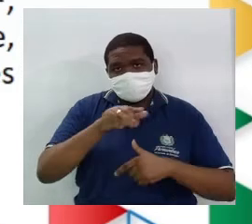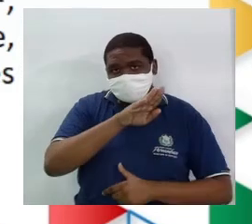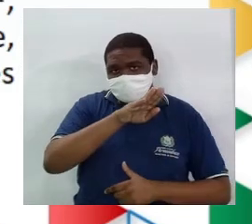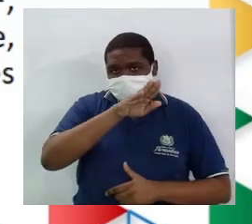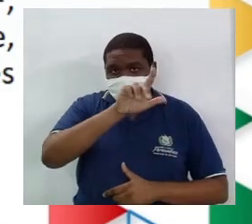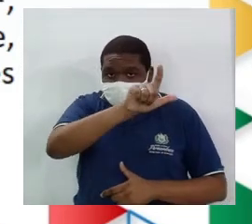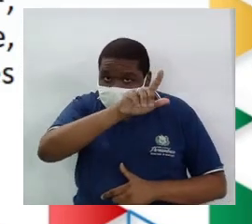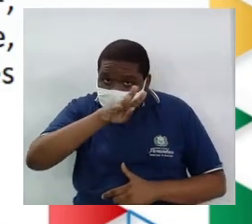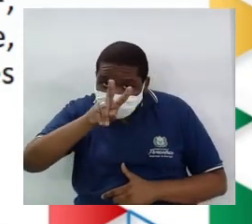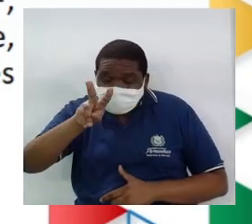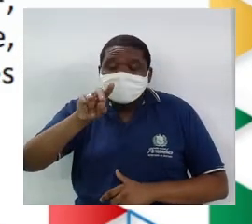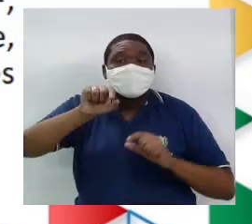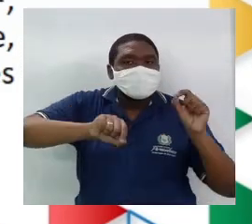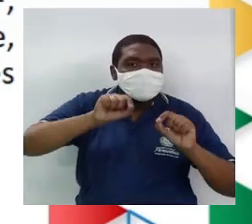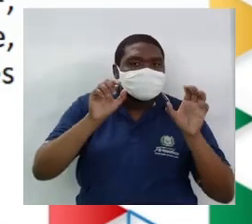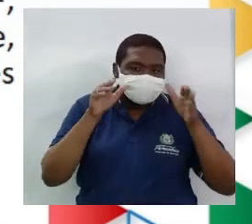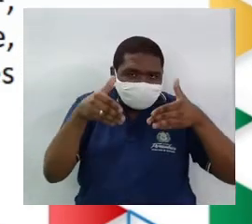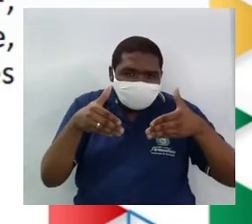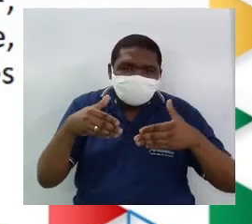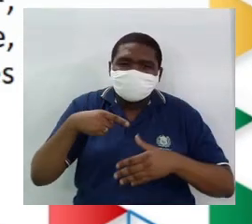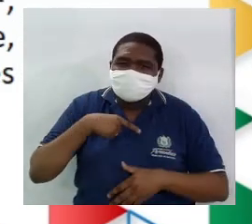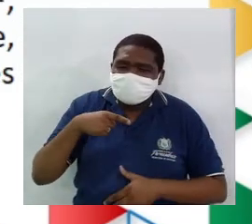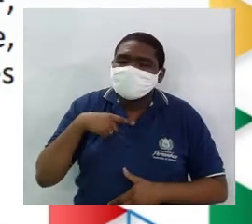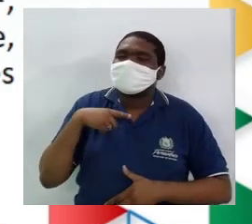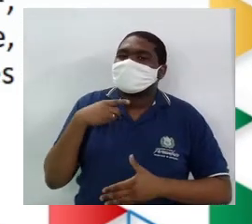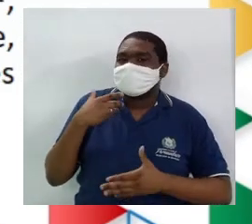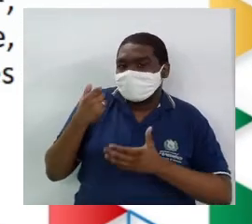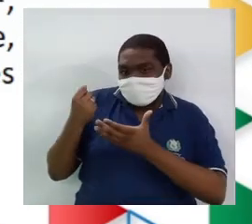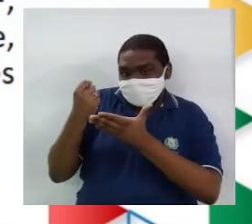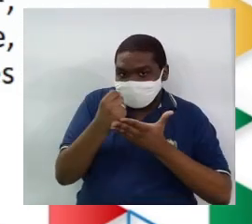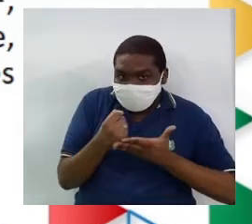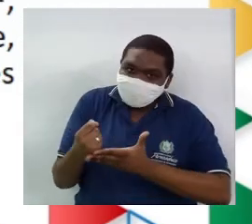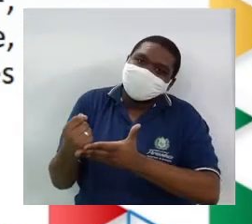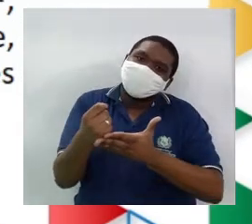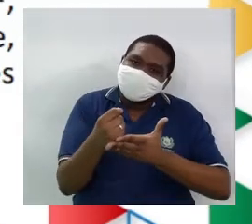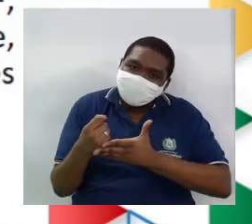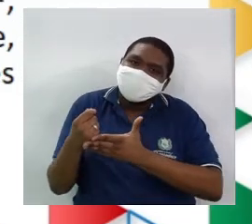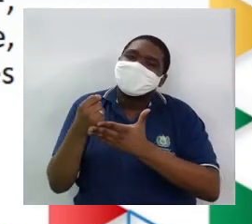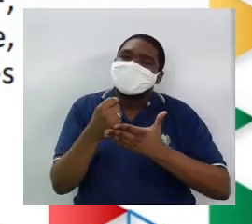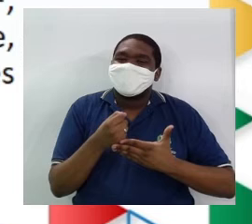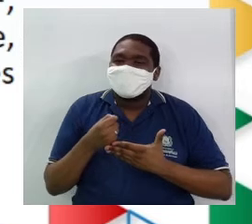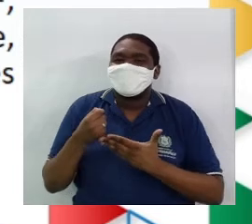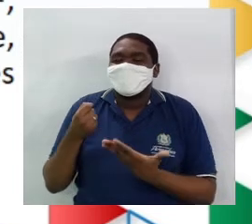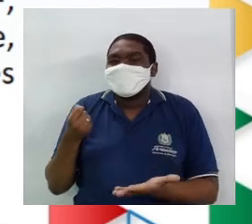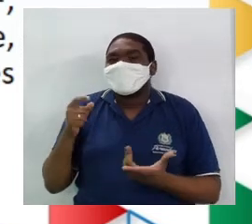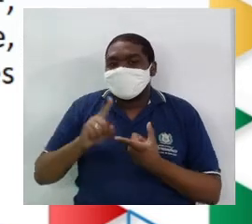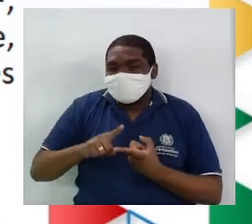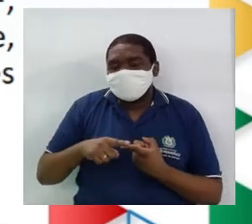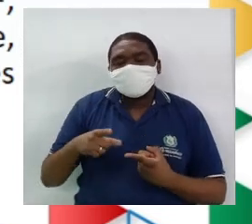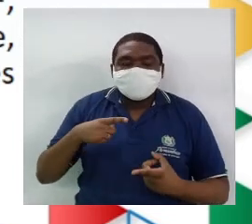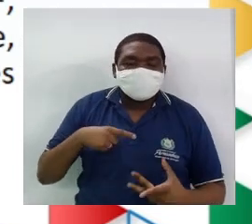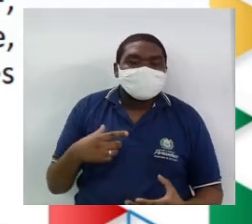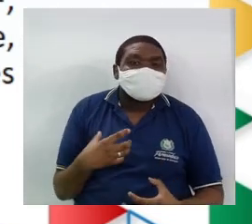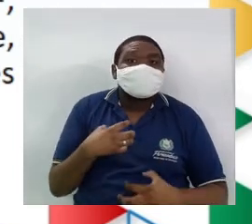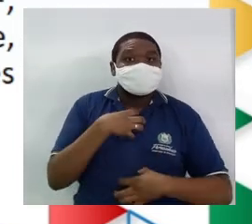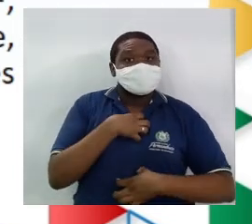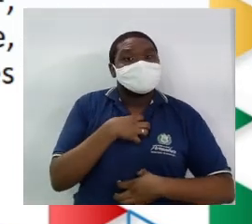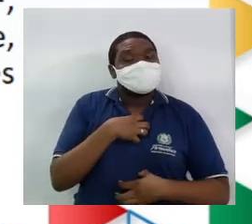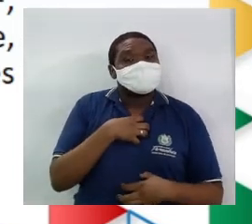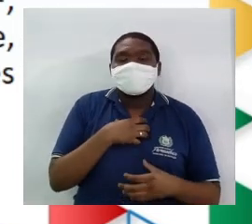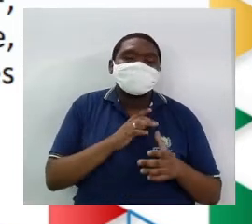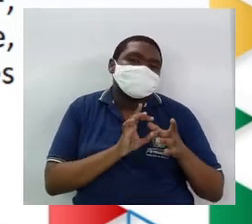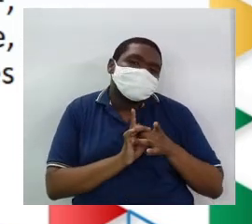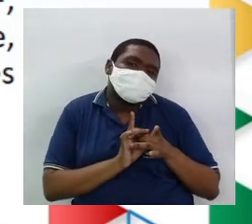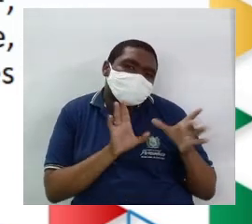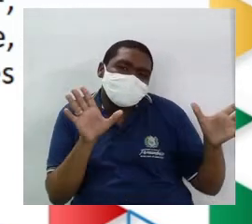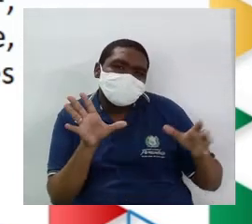são firmadas no espírito de cooperação e pautam-se pelo sentimento